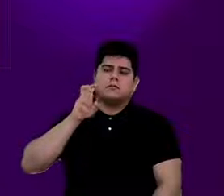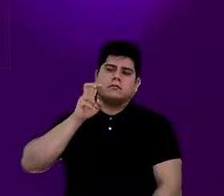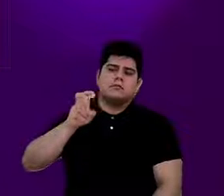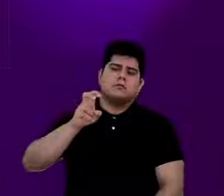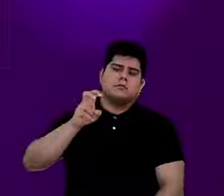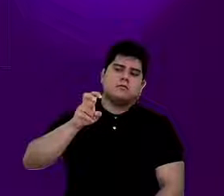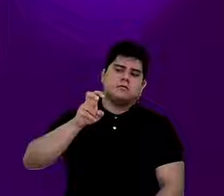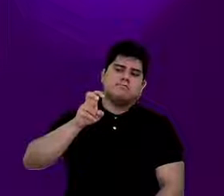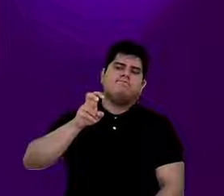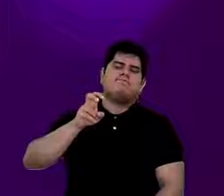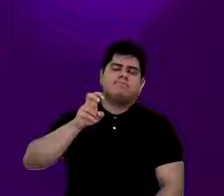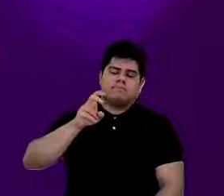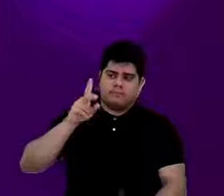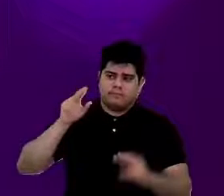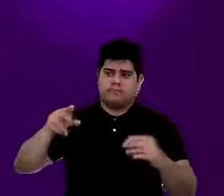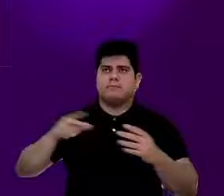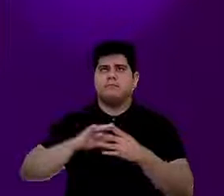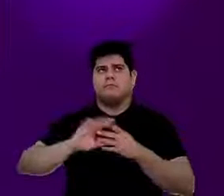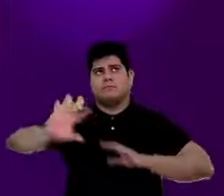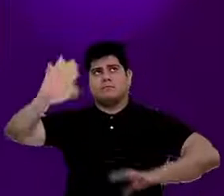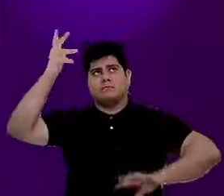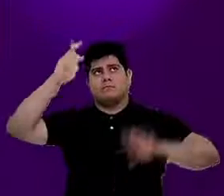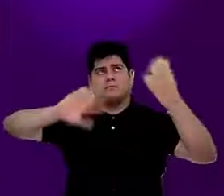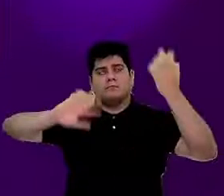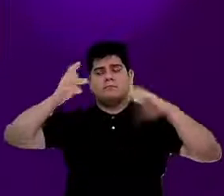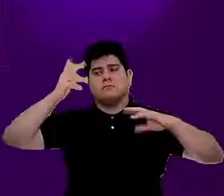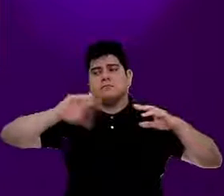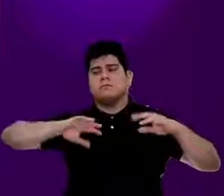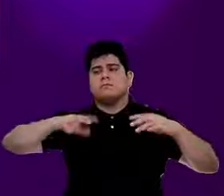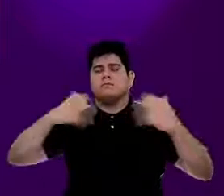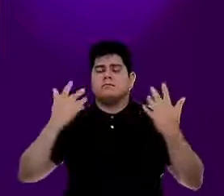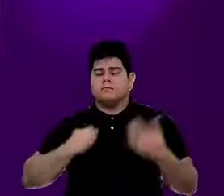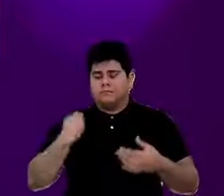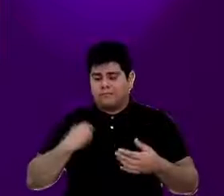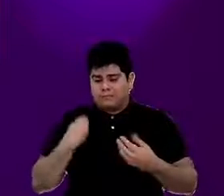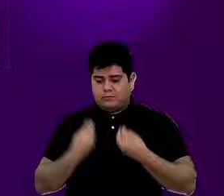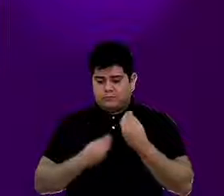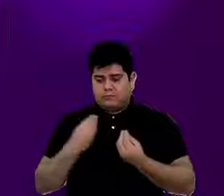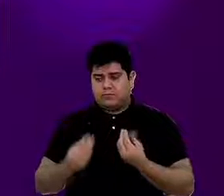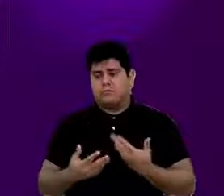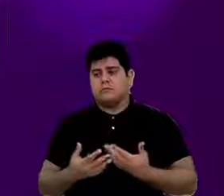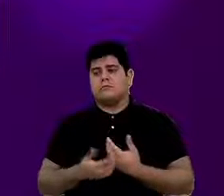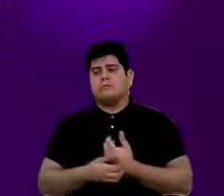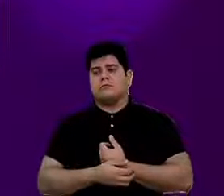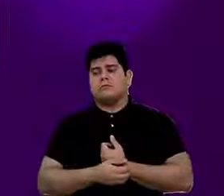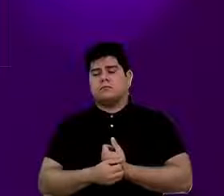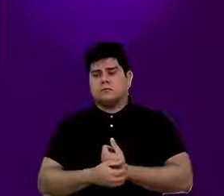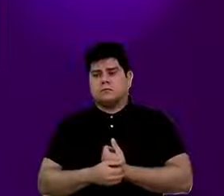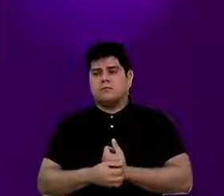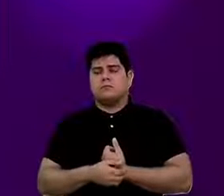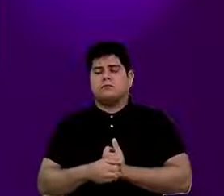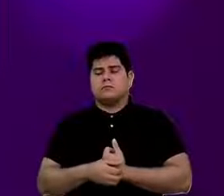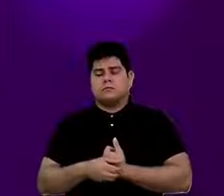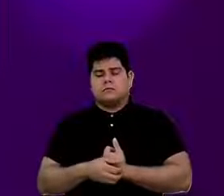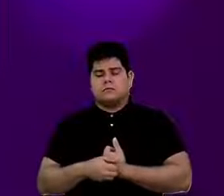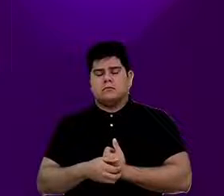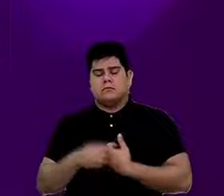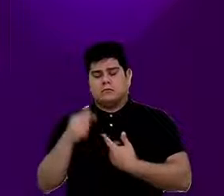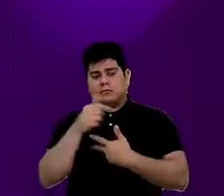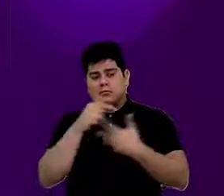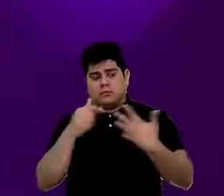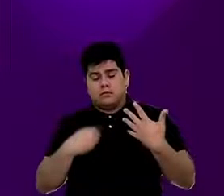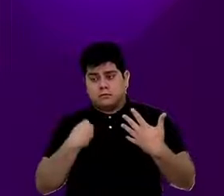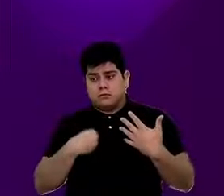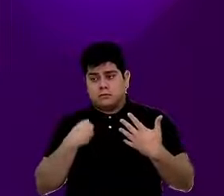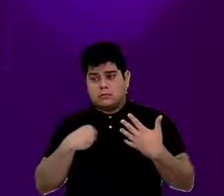dia. Mudanças climáticas, condições de vida. Então, os determinantes sociais da saúde ganham uma importância muito